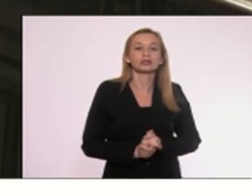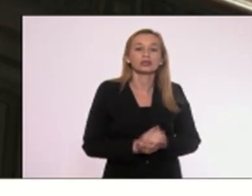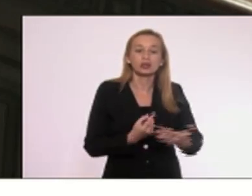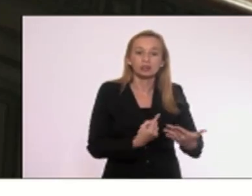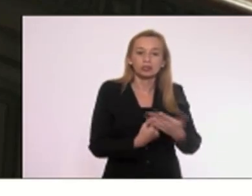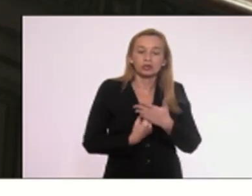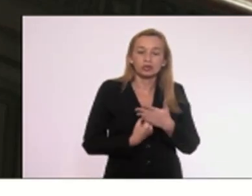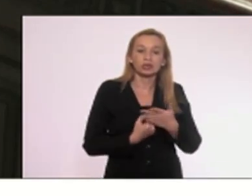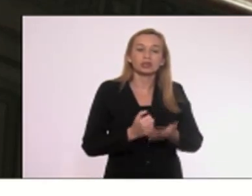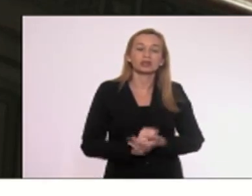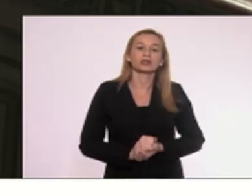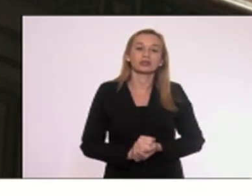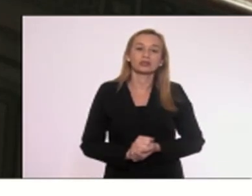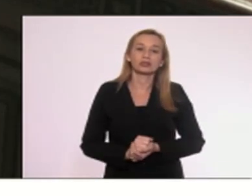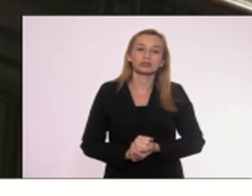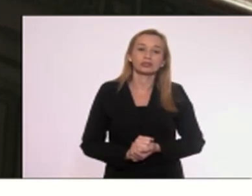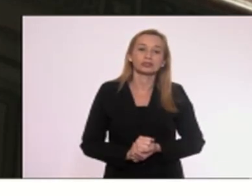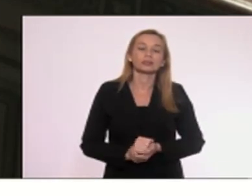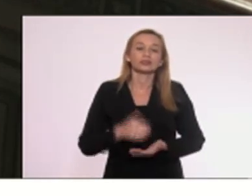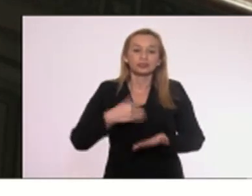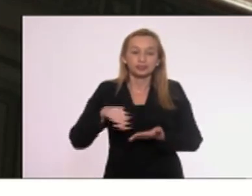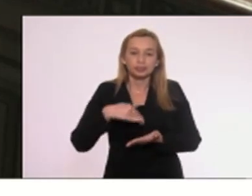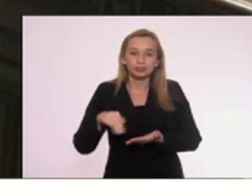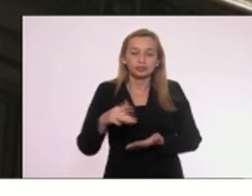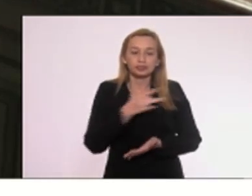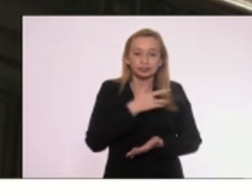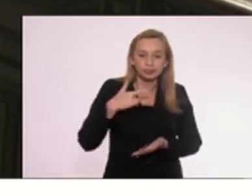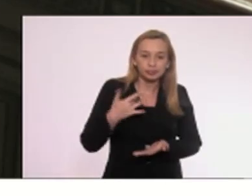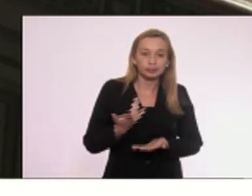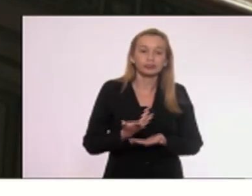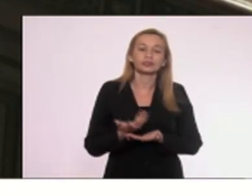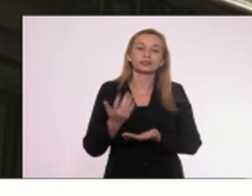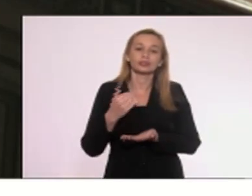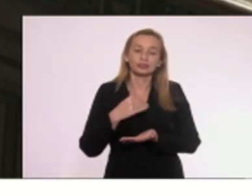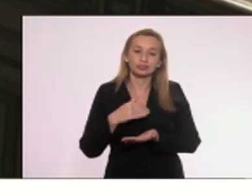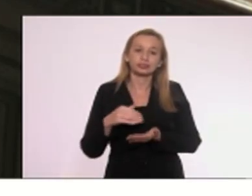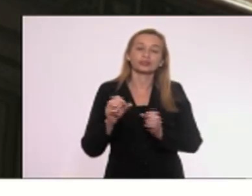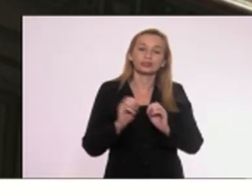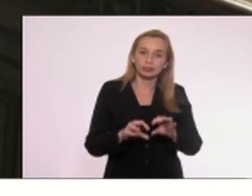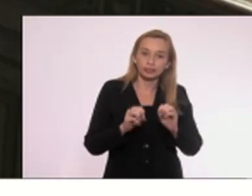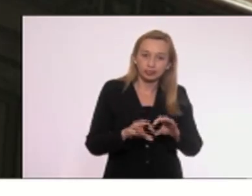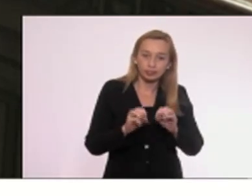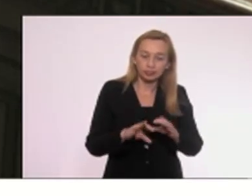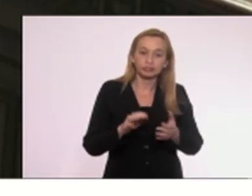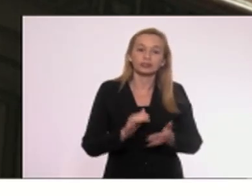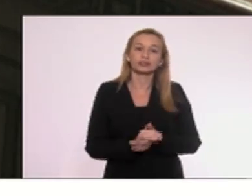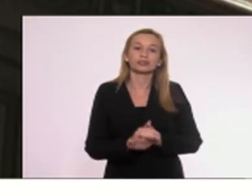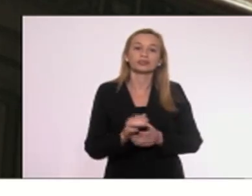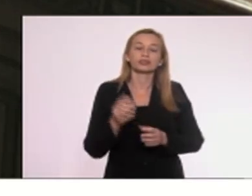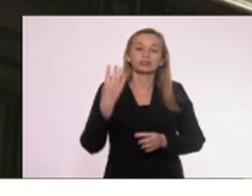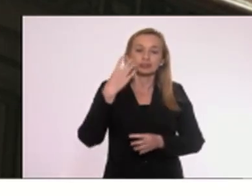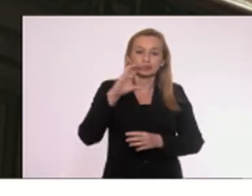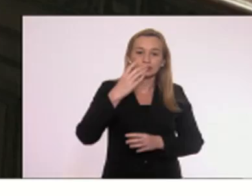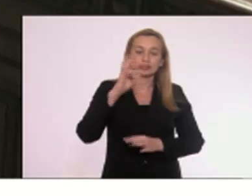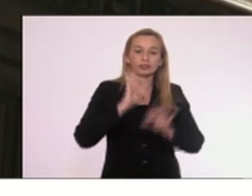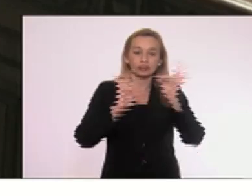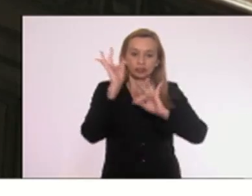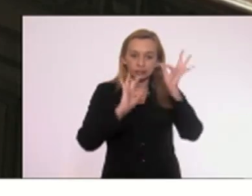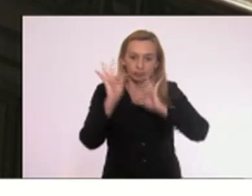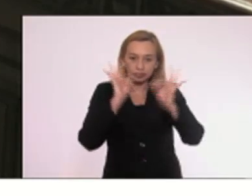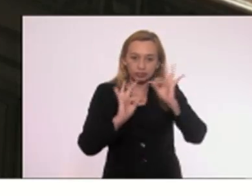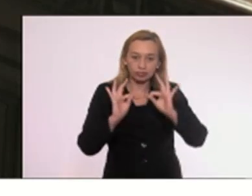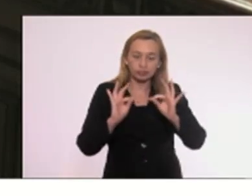preventivas e cooperativas entre as Secretarias de Estado de Saúde, de Educação, de Ciência, Tecnologia e Inovação e de Polícia Militar.